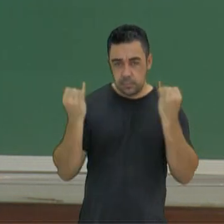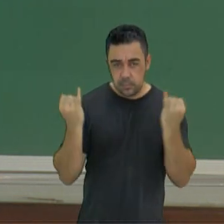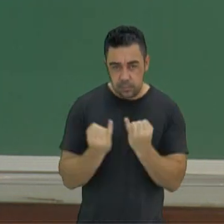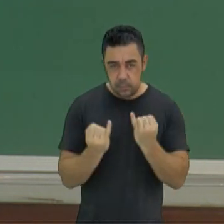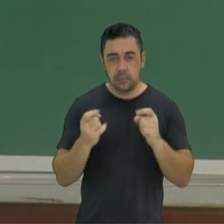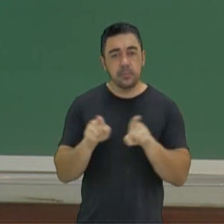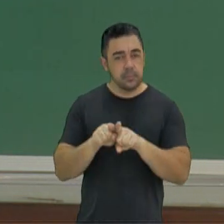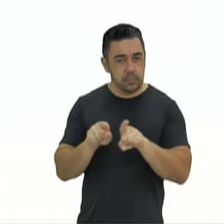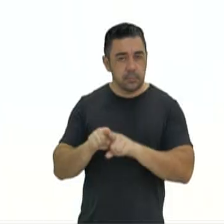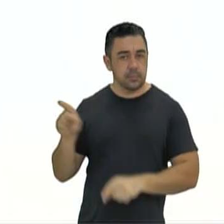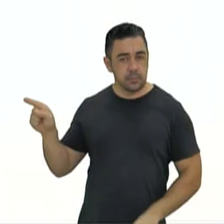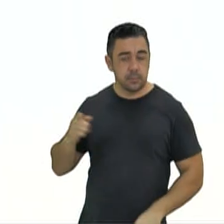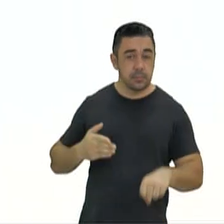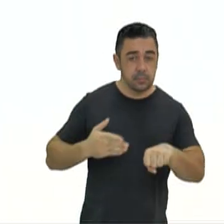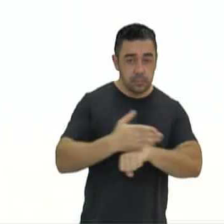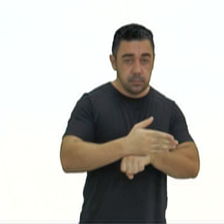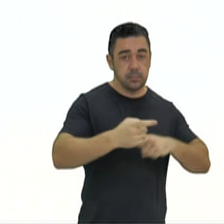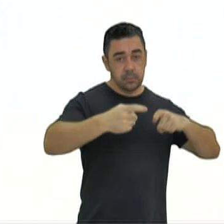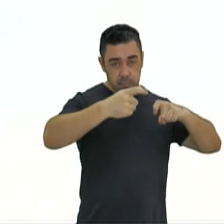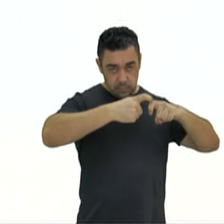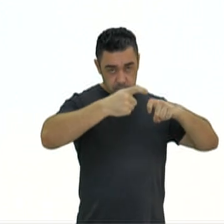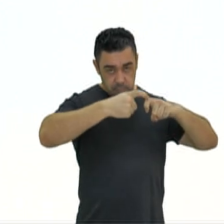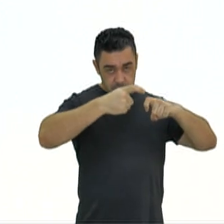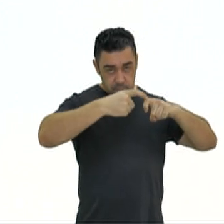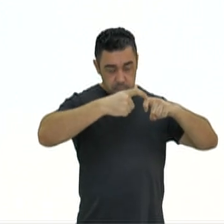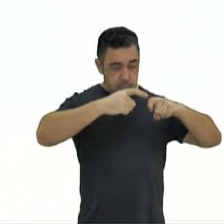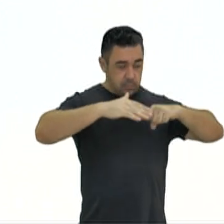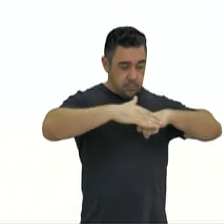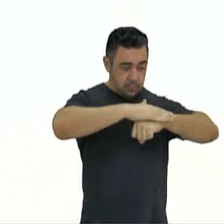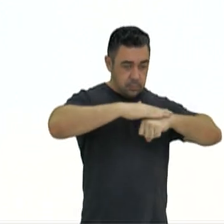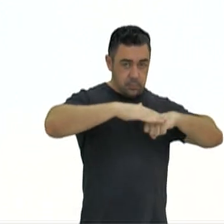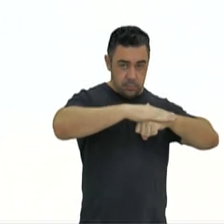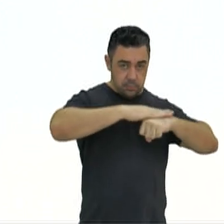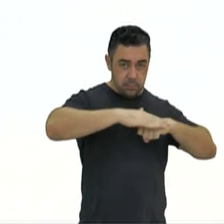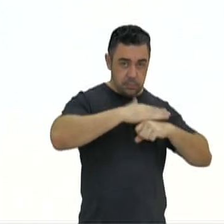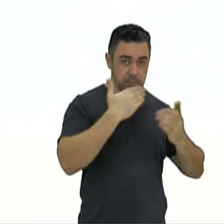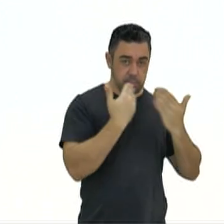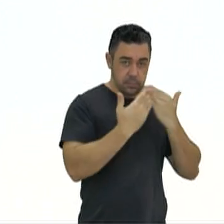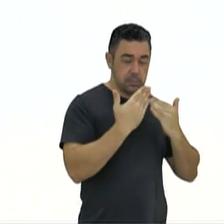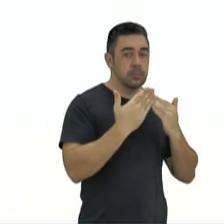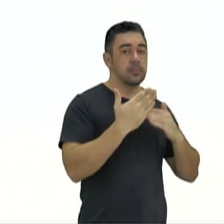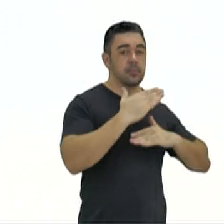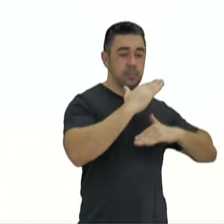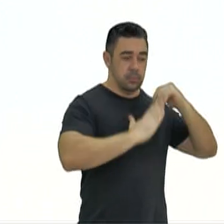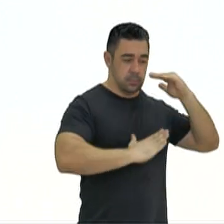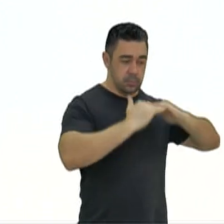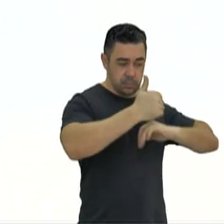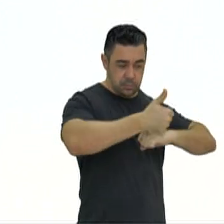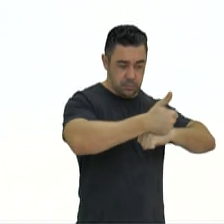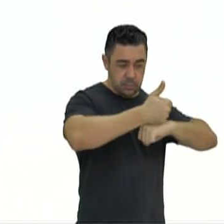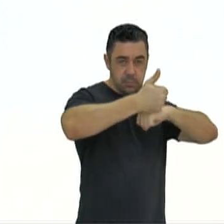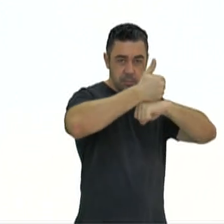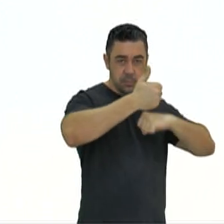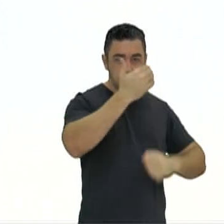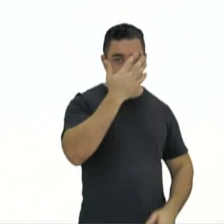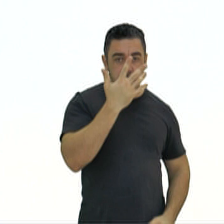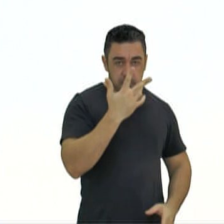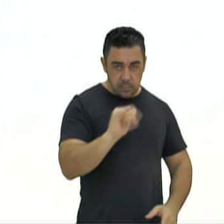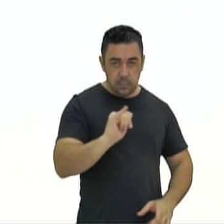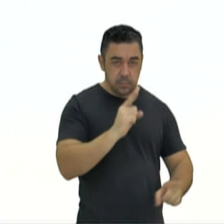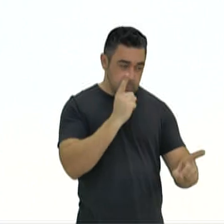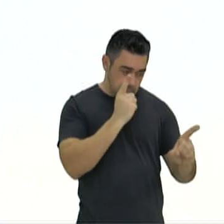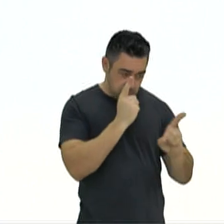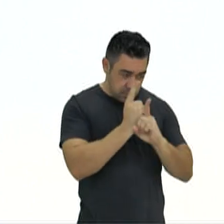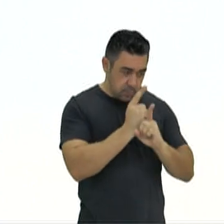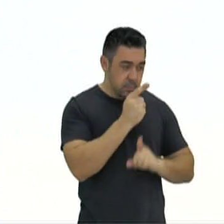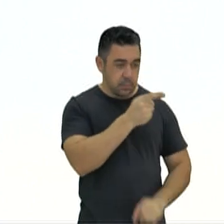aqui. Então, consultar um profissional, então, é uma intervenção multidisciplinar, o médico que vai diagnosticar a pessoa com